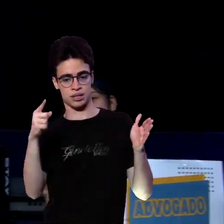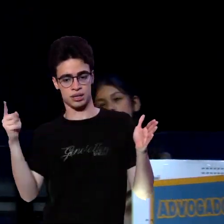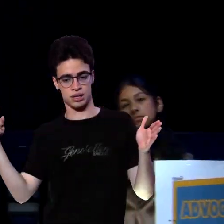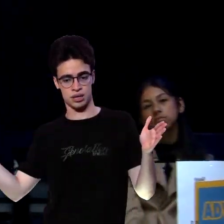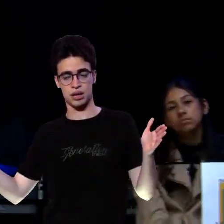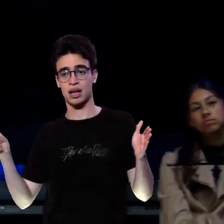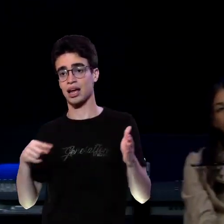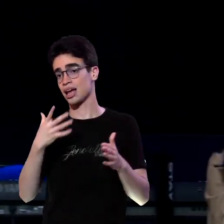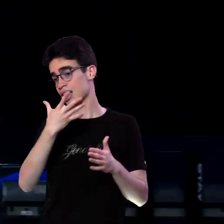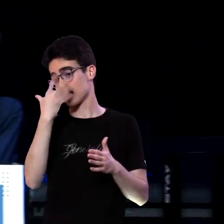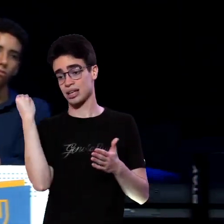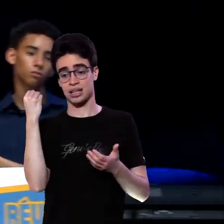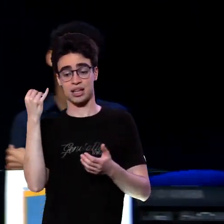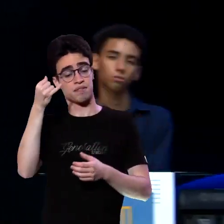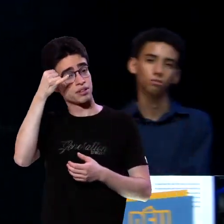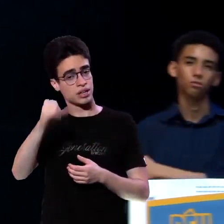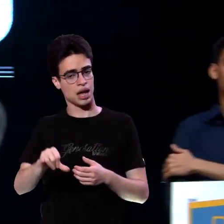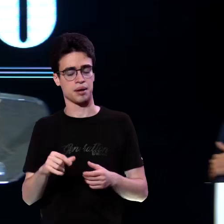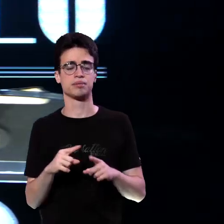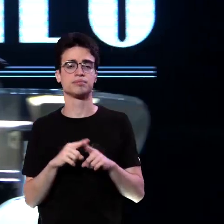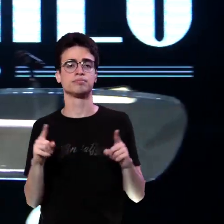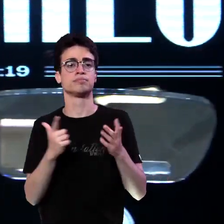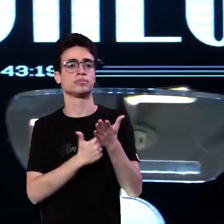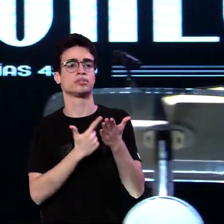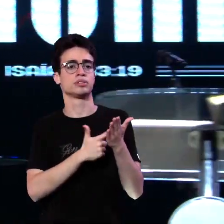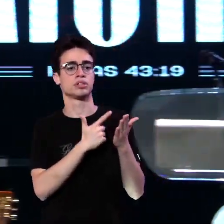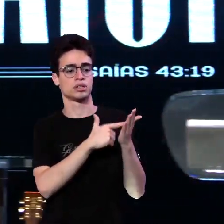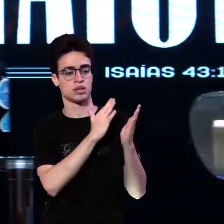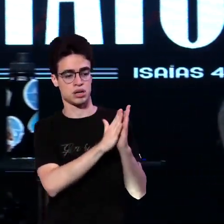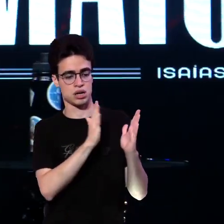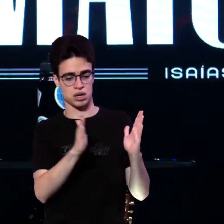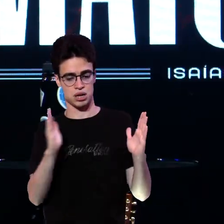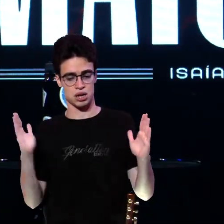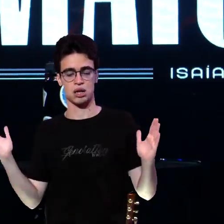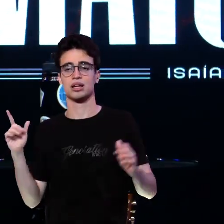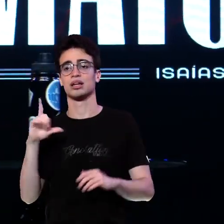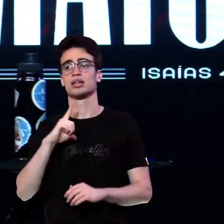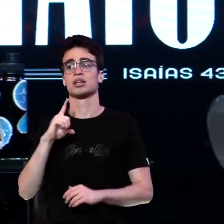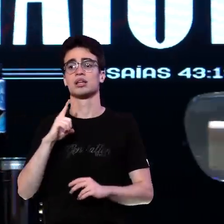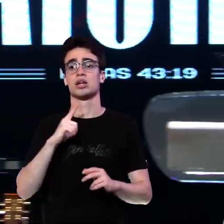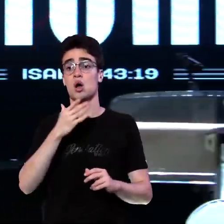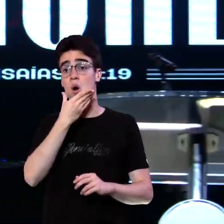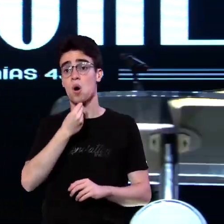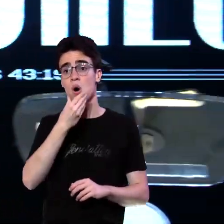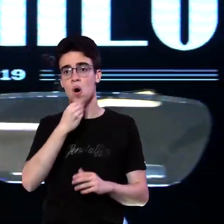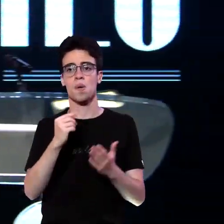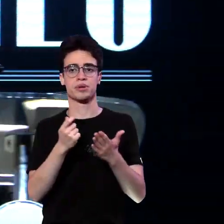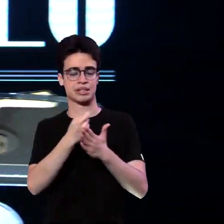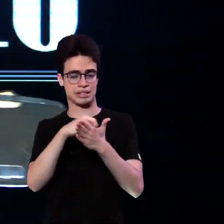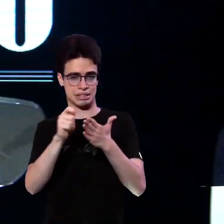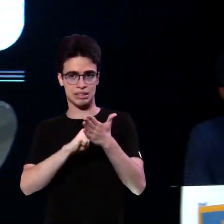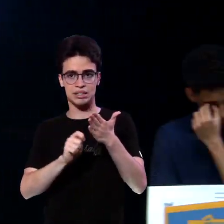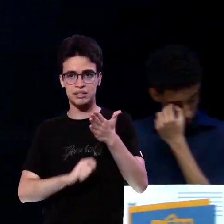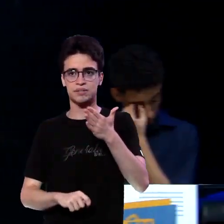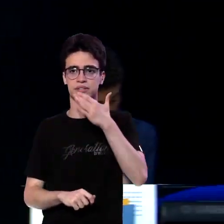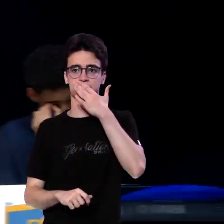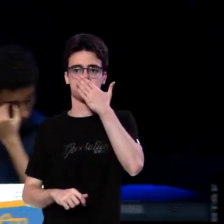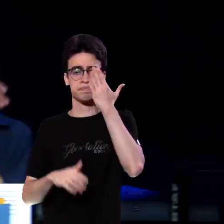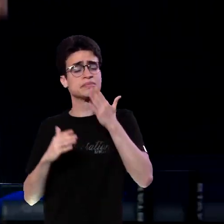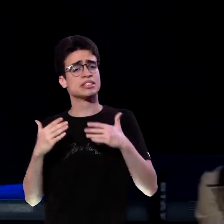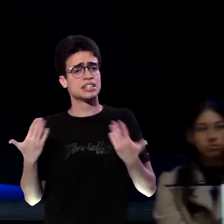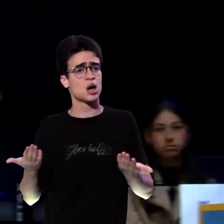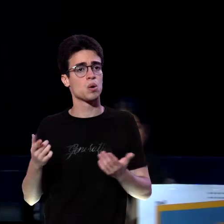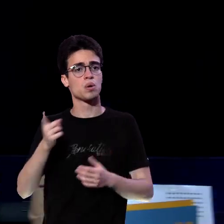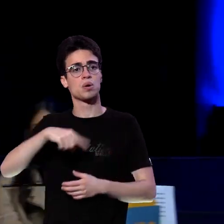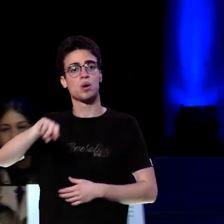história. Mas todos os livros da Bíblia foram escritos por homens, que foram inspirados por Deus. Então